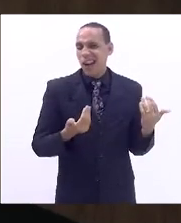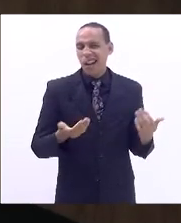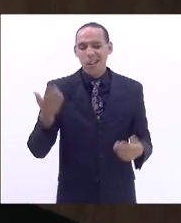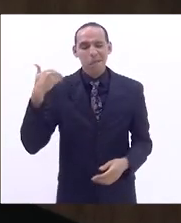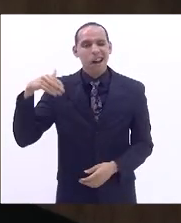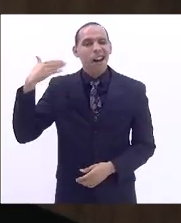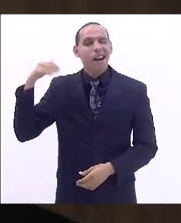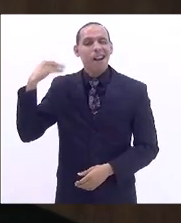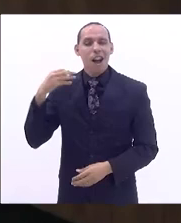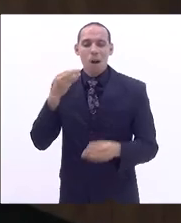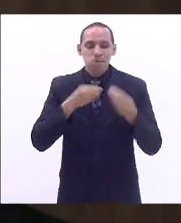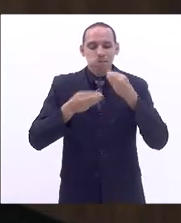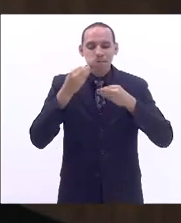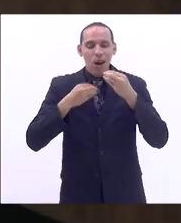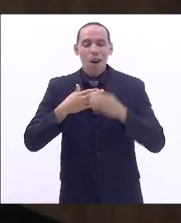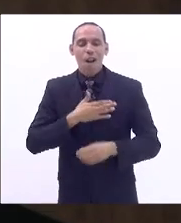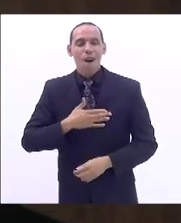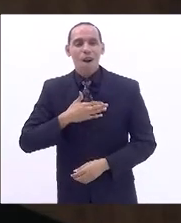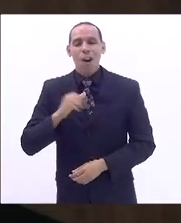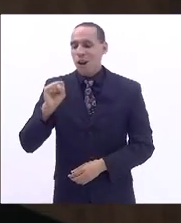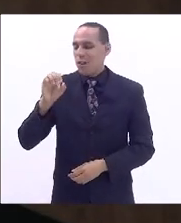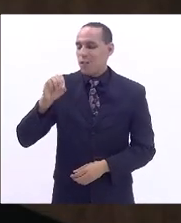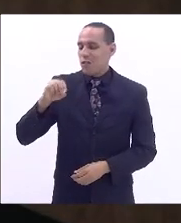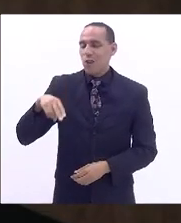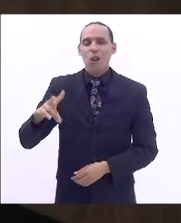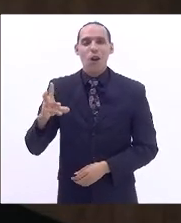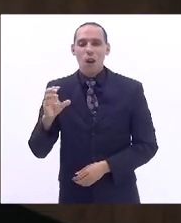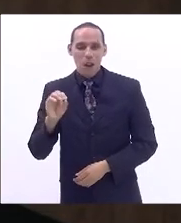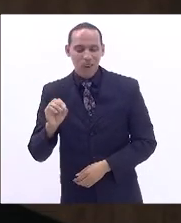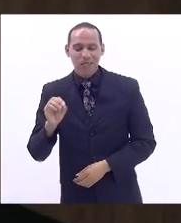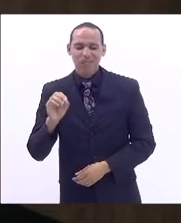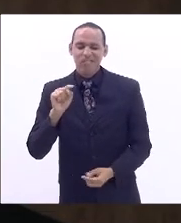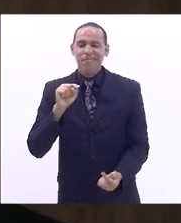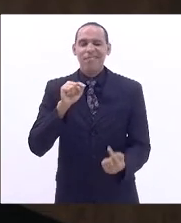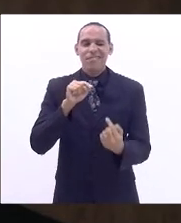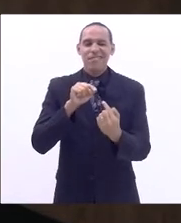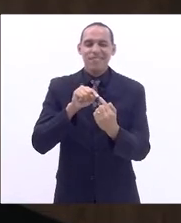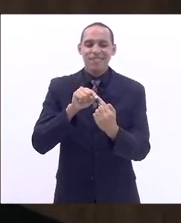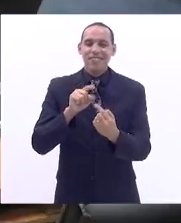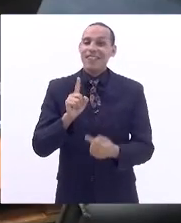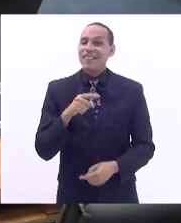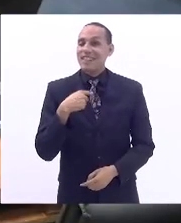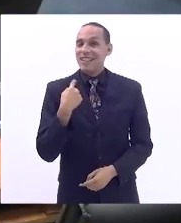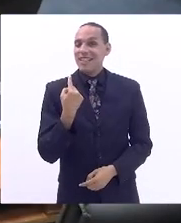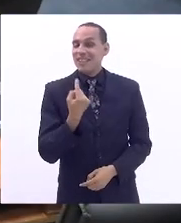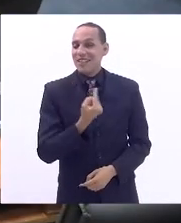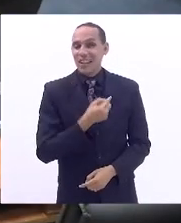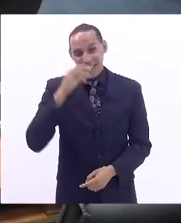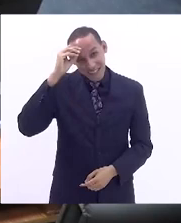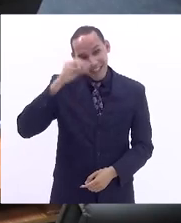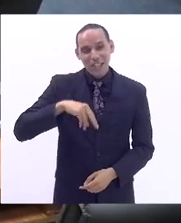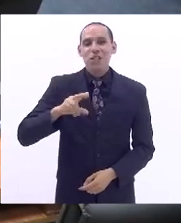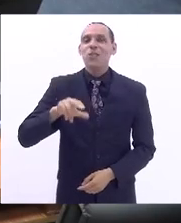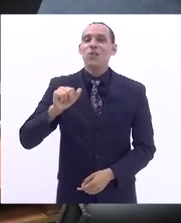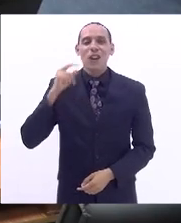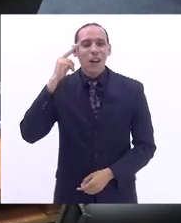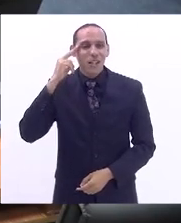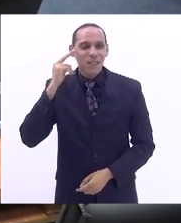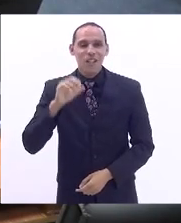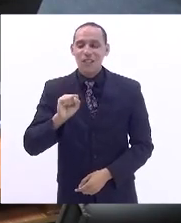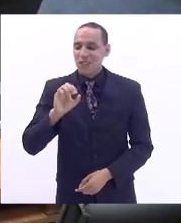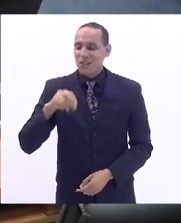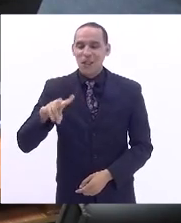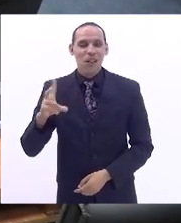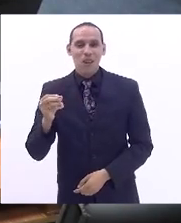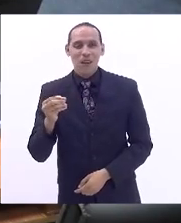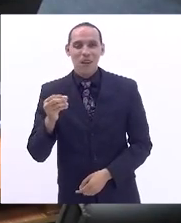gostava de comer um sonho e é favorável por isso que a gente nunca deve desistir dos sonhos chegou na